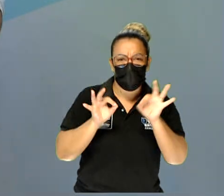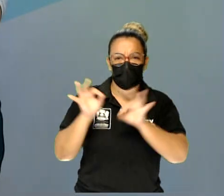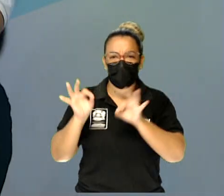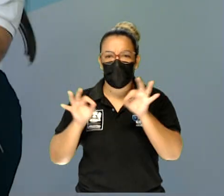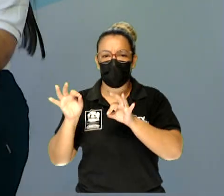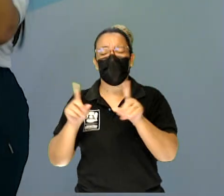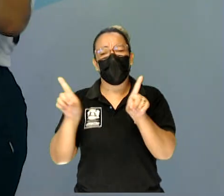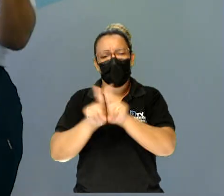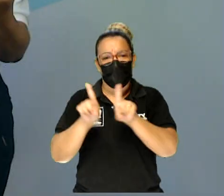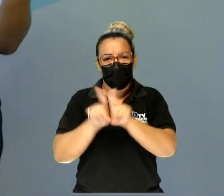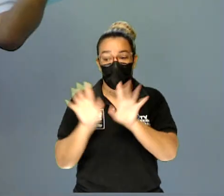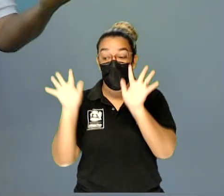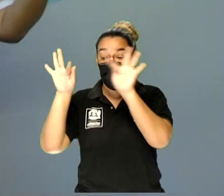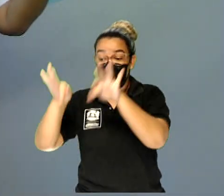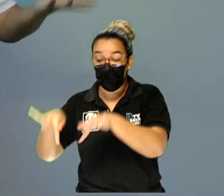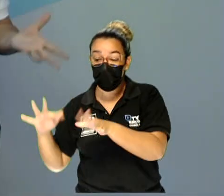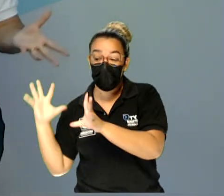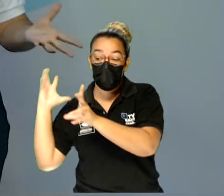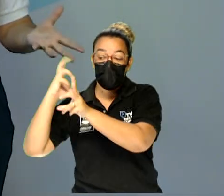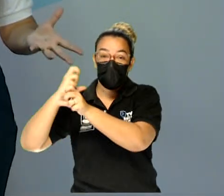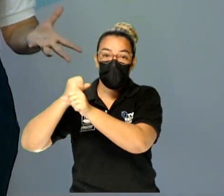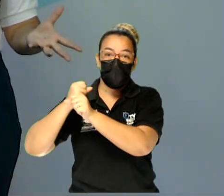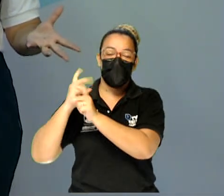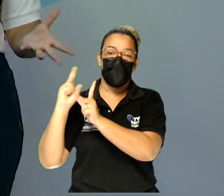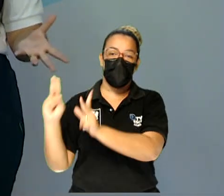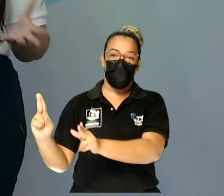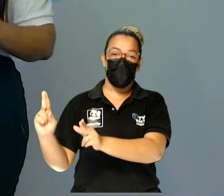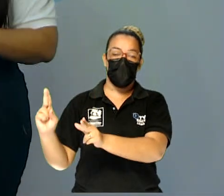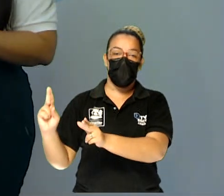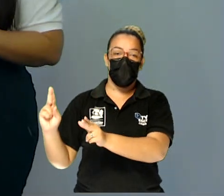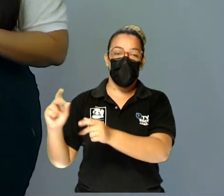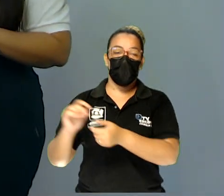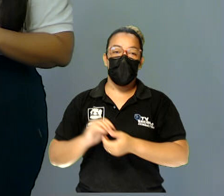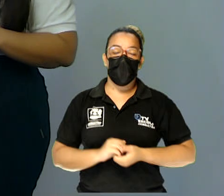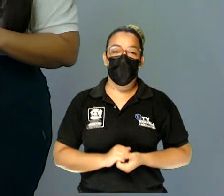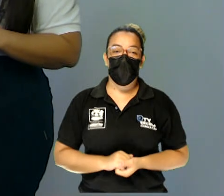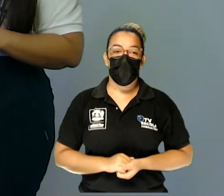também o resultado ele não é alterado, certo?